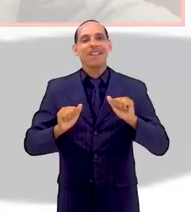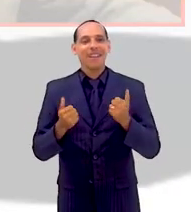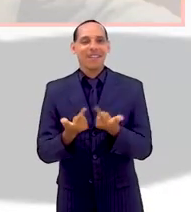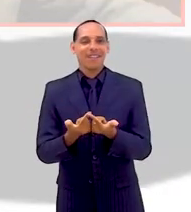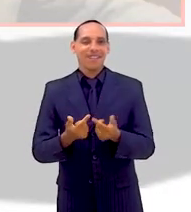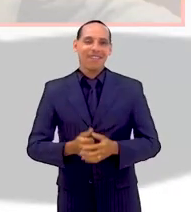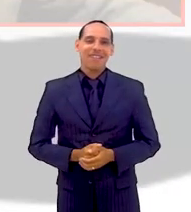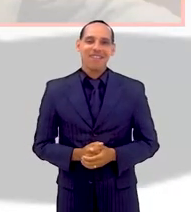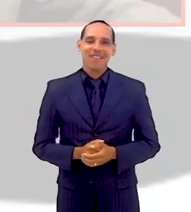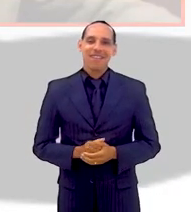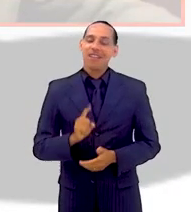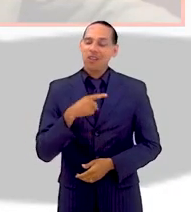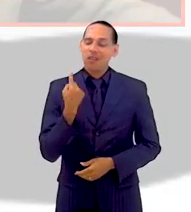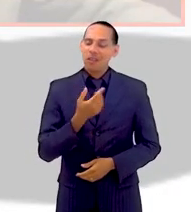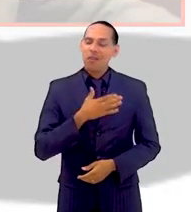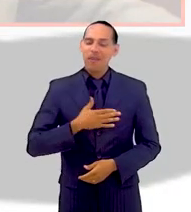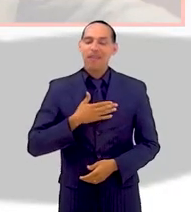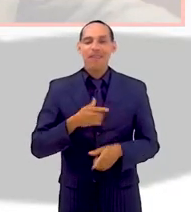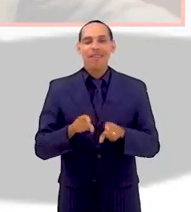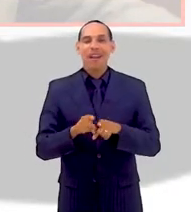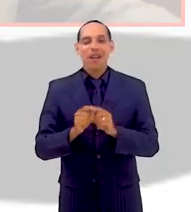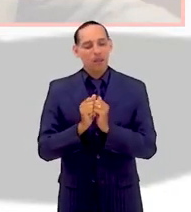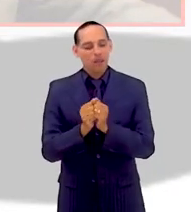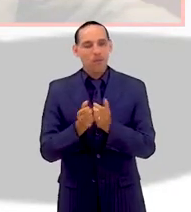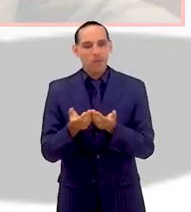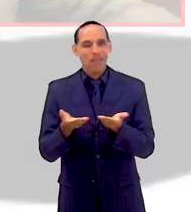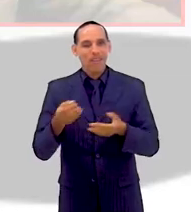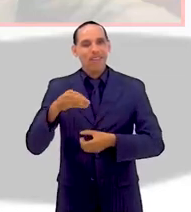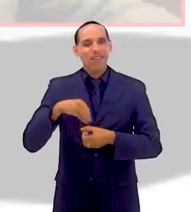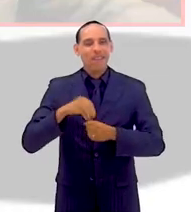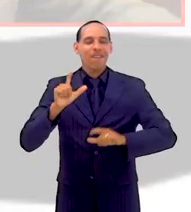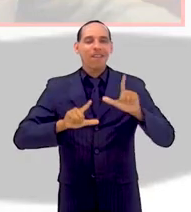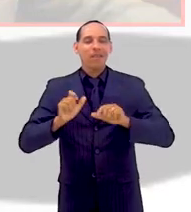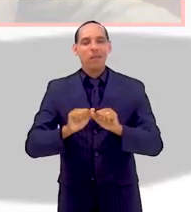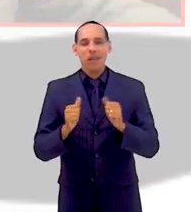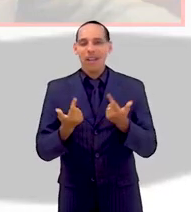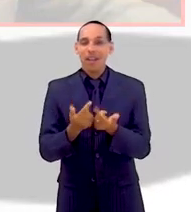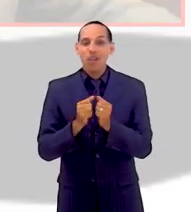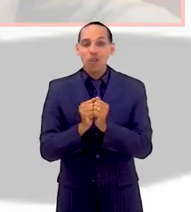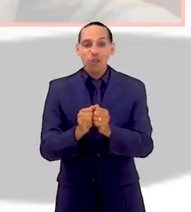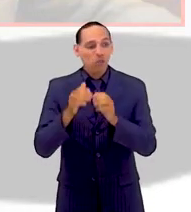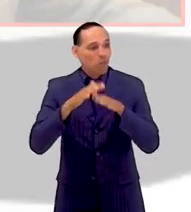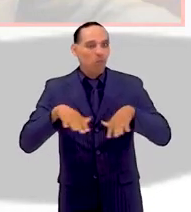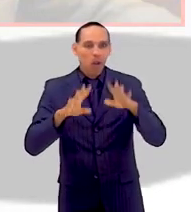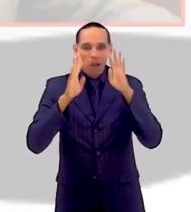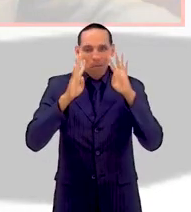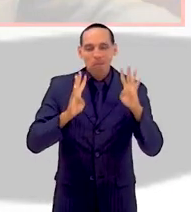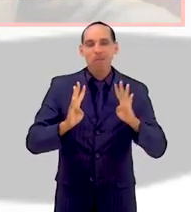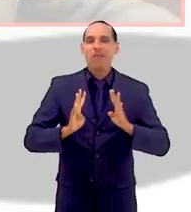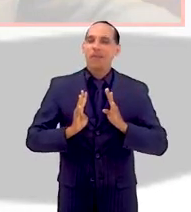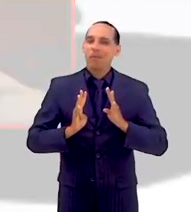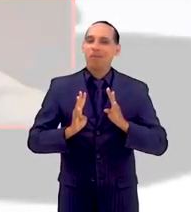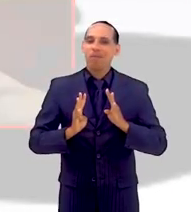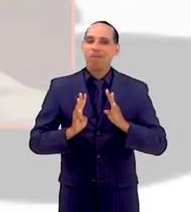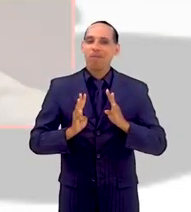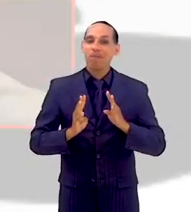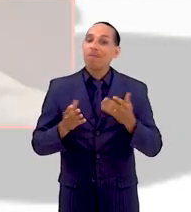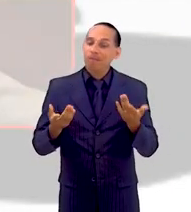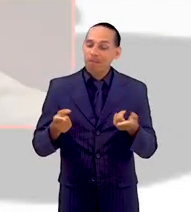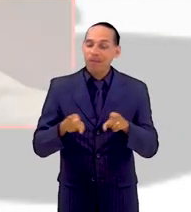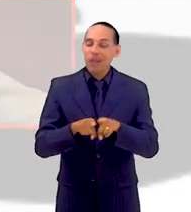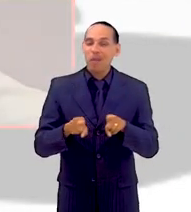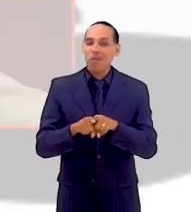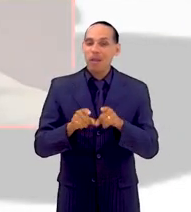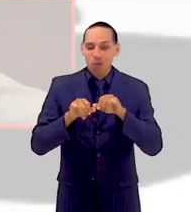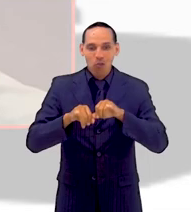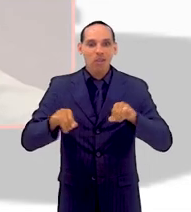Alerj. Para nós é um prazer estar junto com vocês na TV Alerj e nossos ouvintes e saudar essa notícia, né,